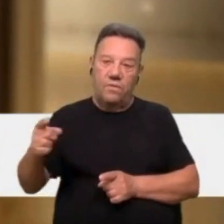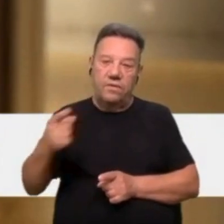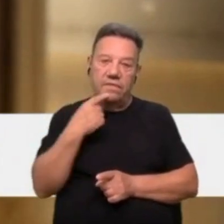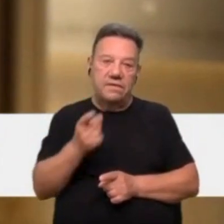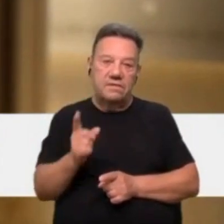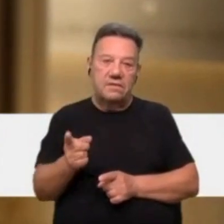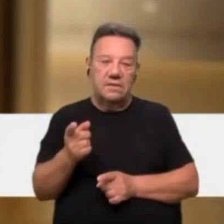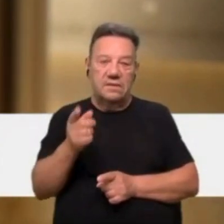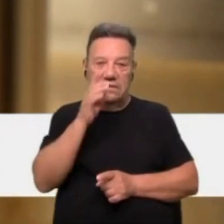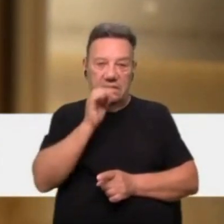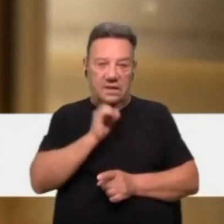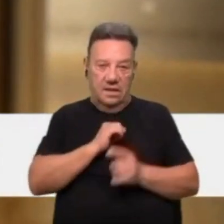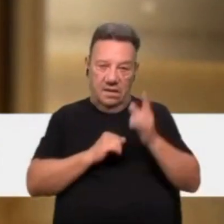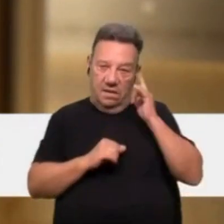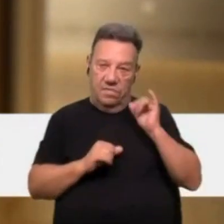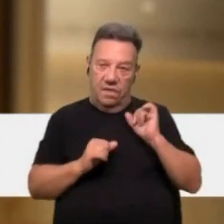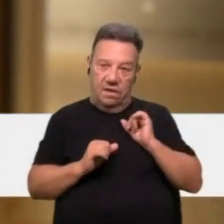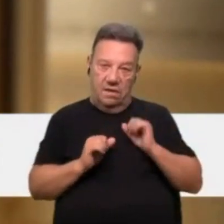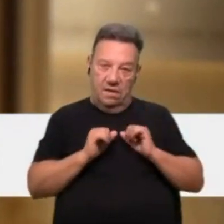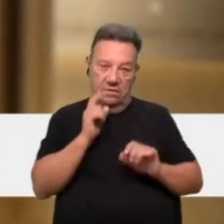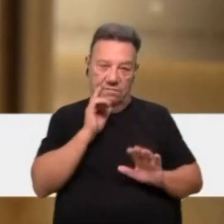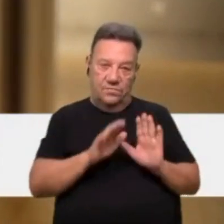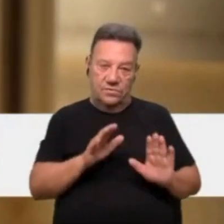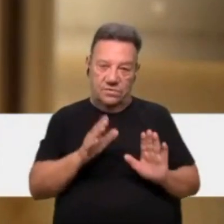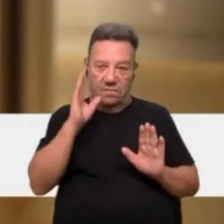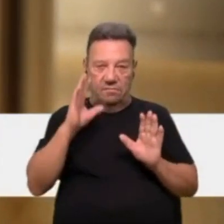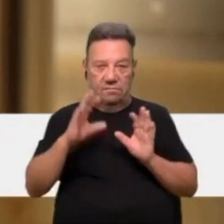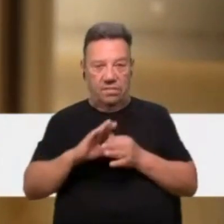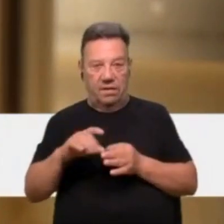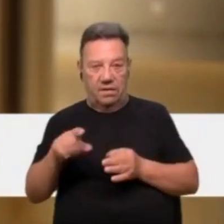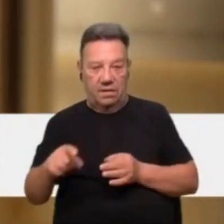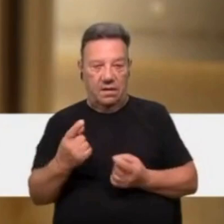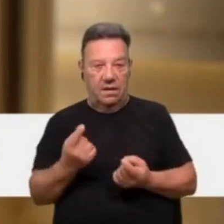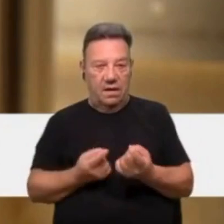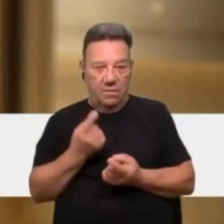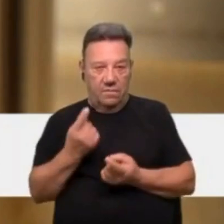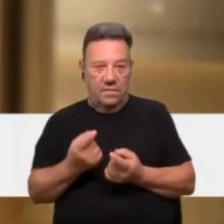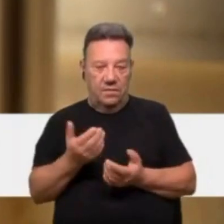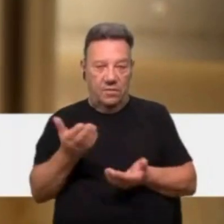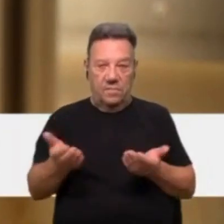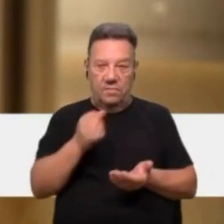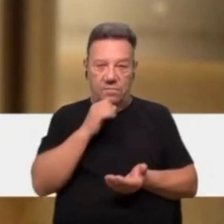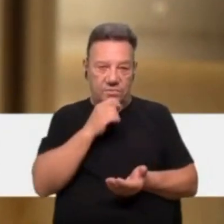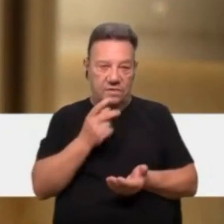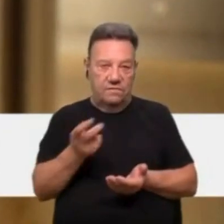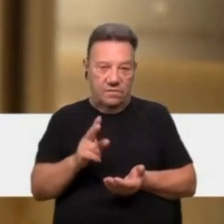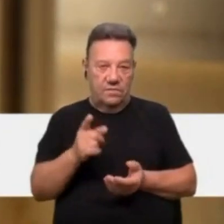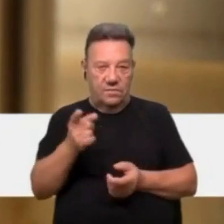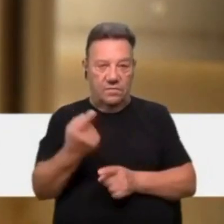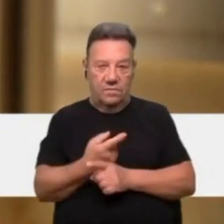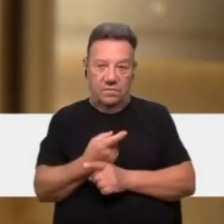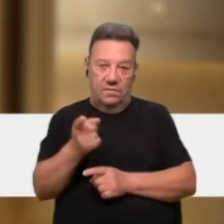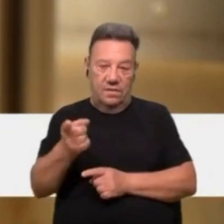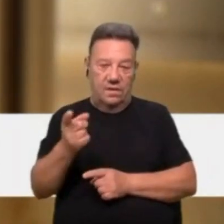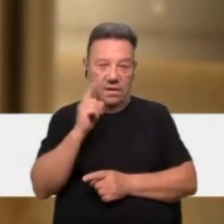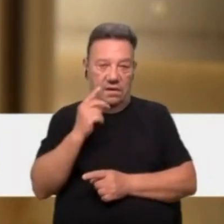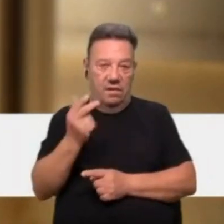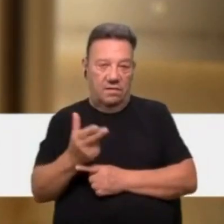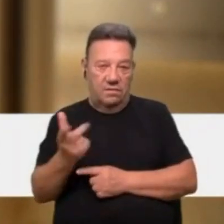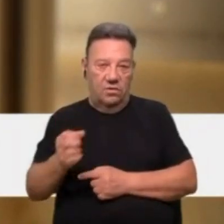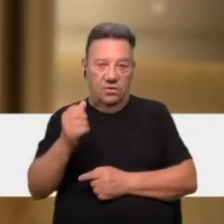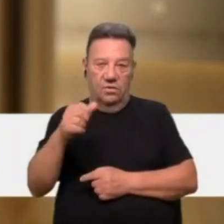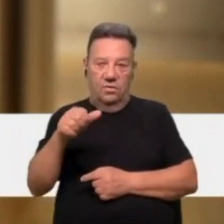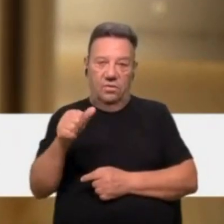a dizer e se a minha ideia sobre a exposição tem alguma comparação possível com aquilo que artistas